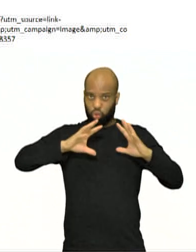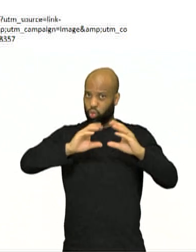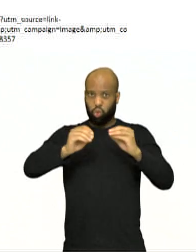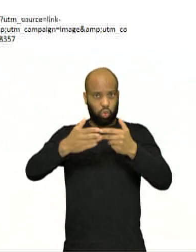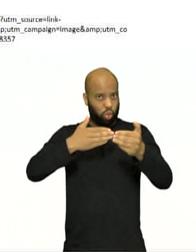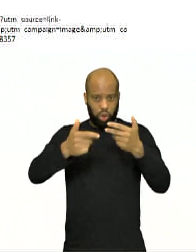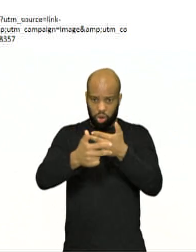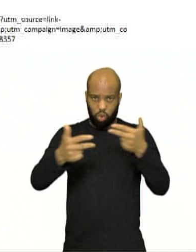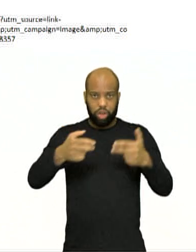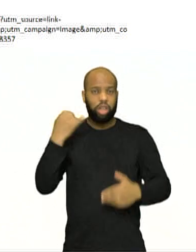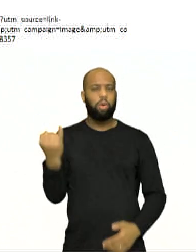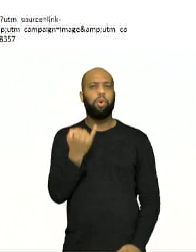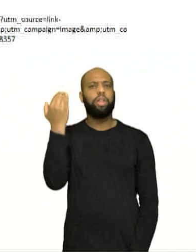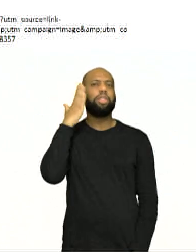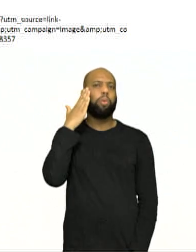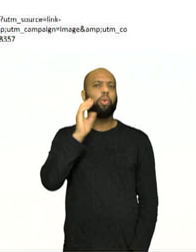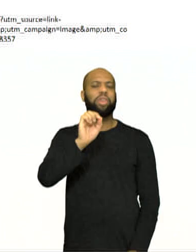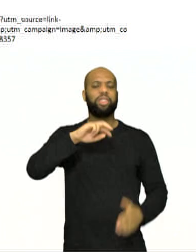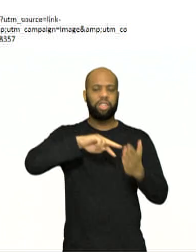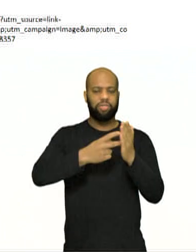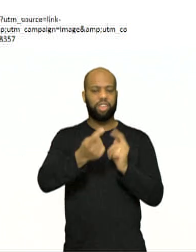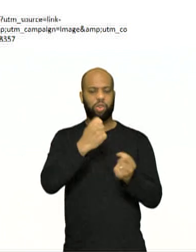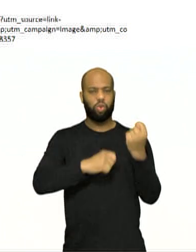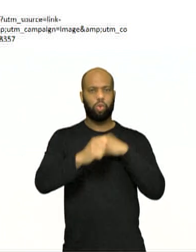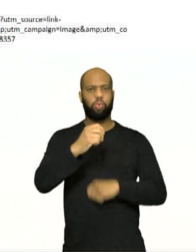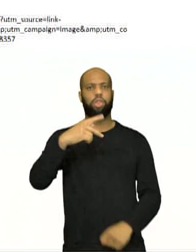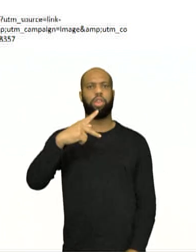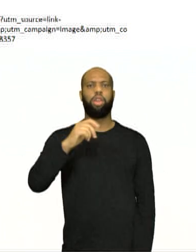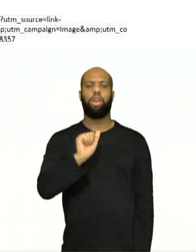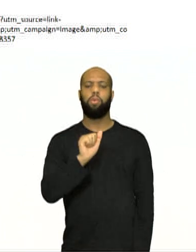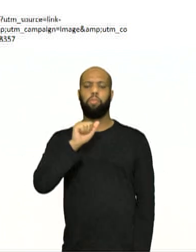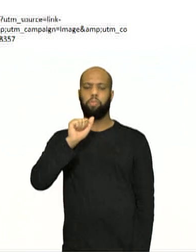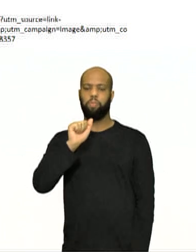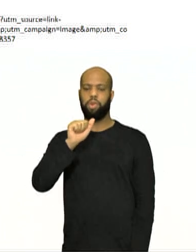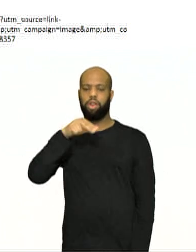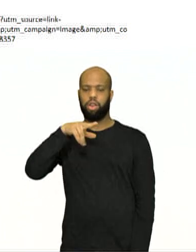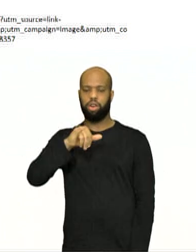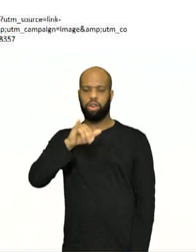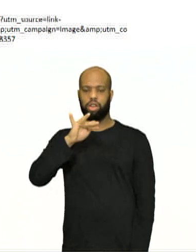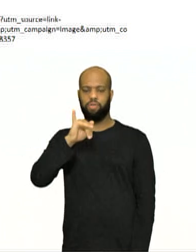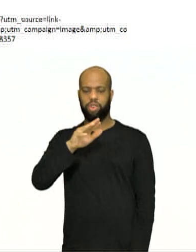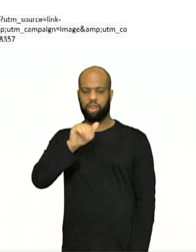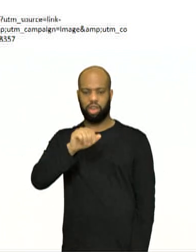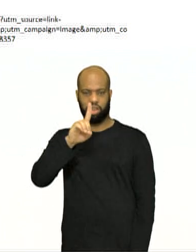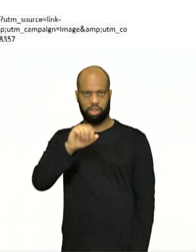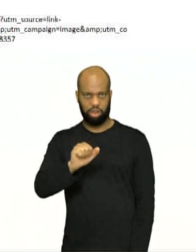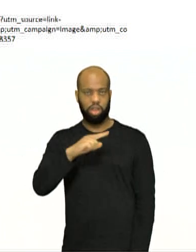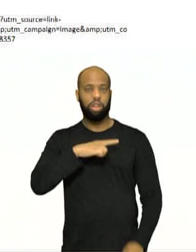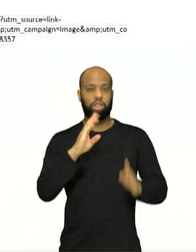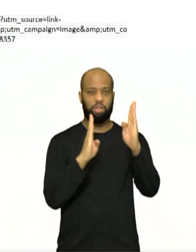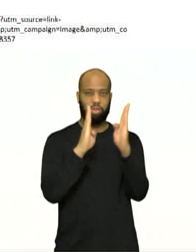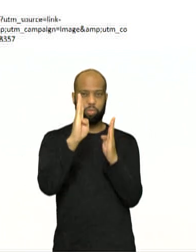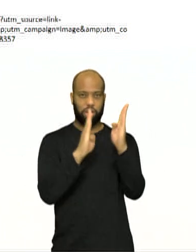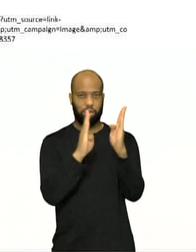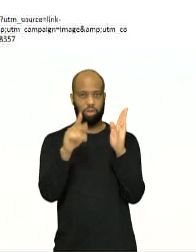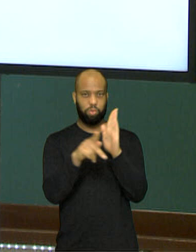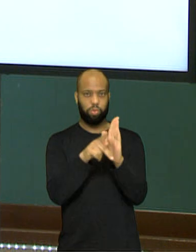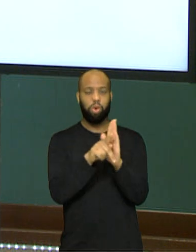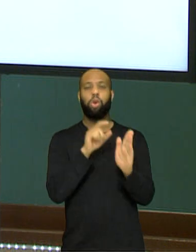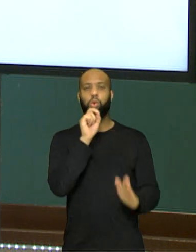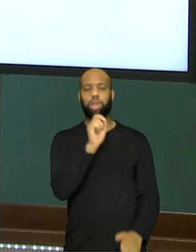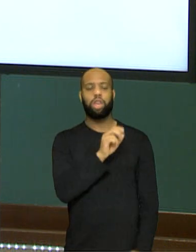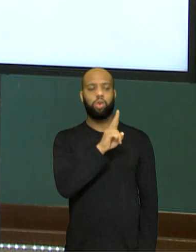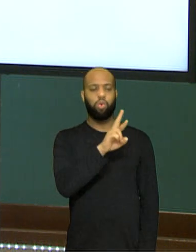economia planificada. Durante o período da União Soviética, as indústrias e